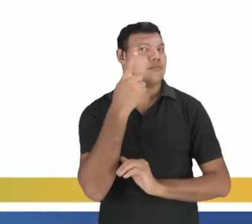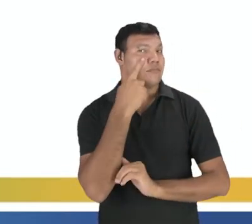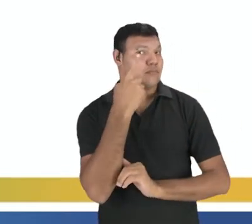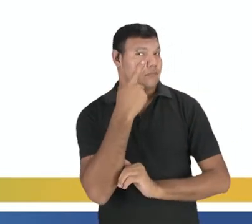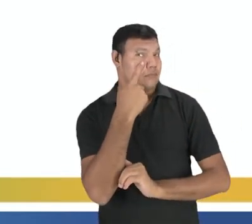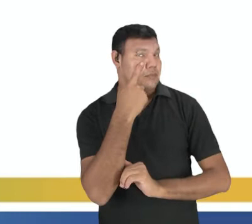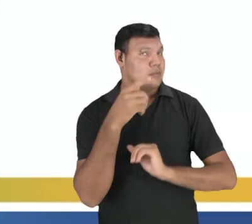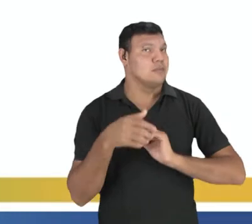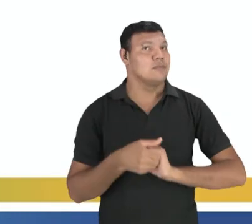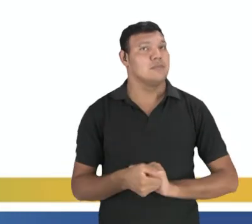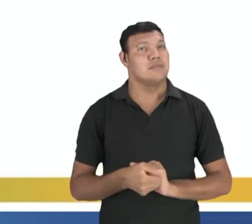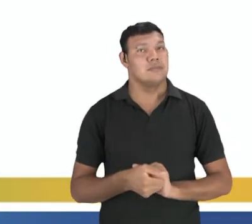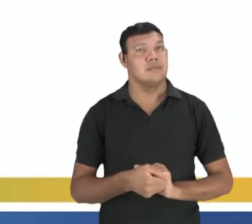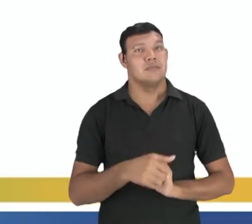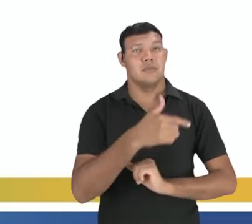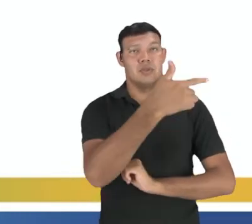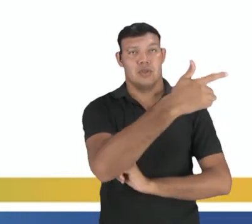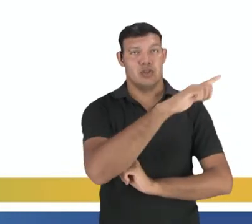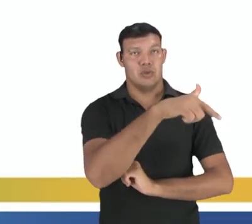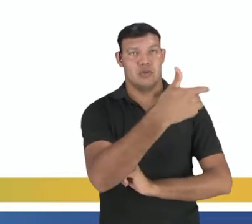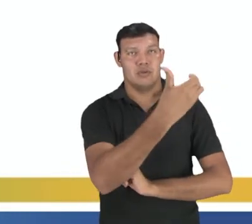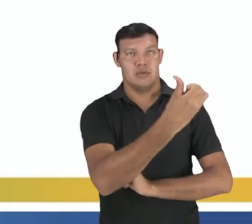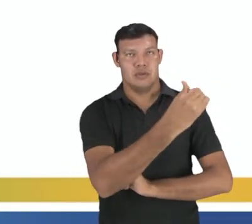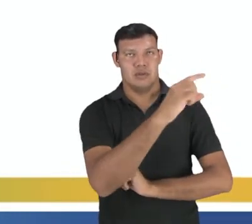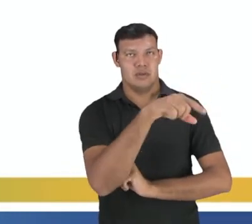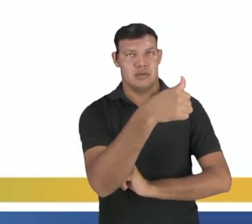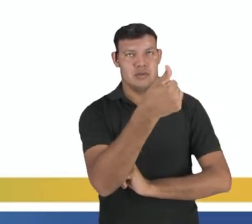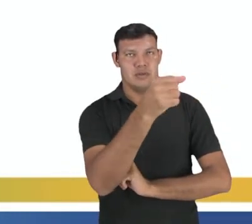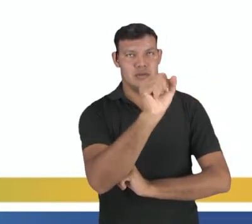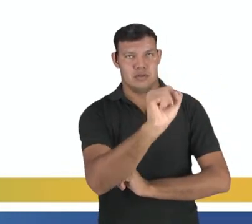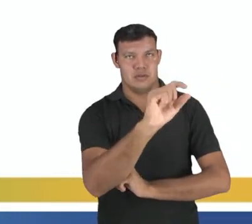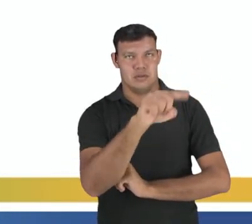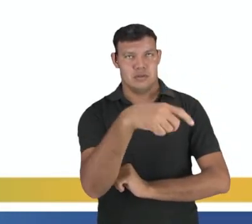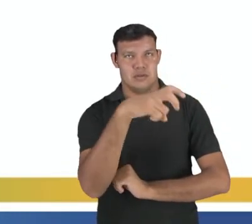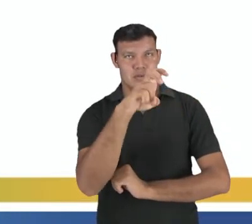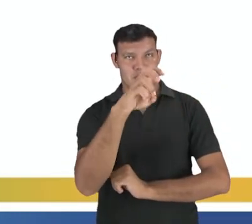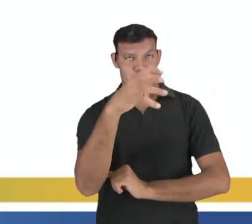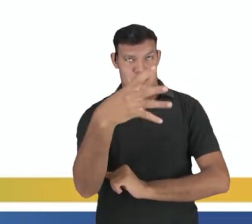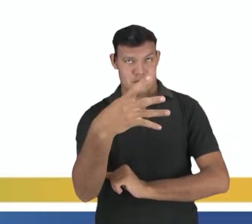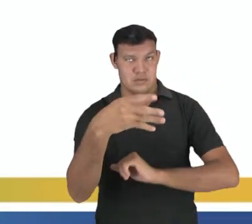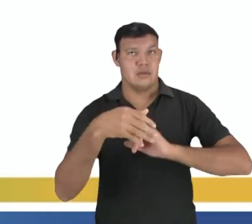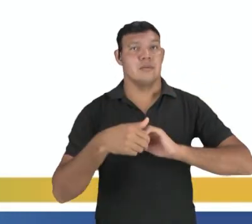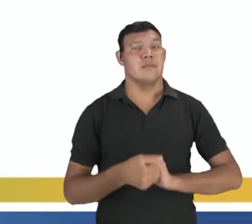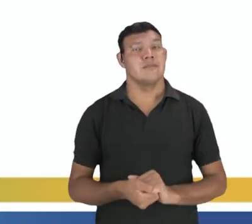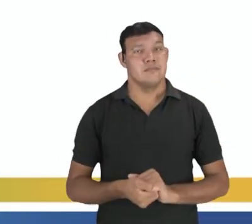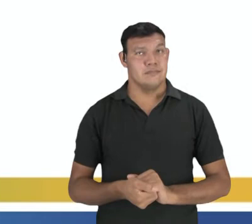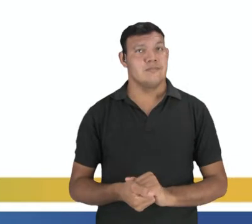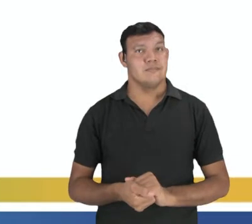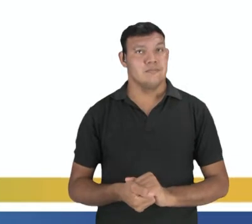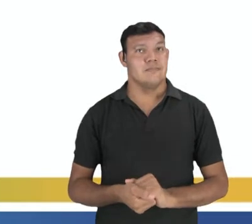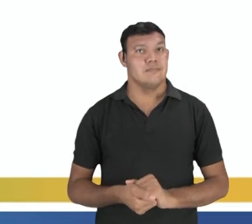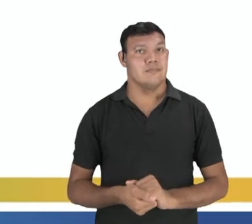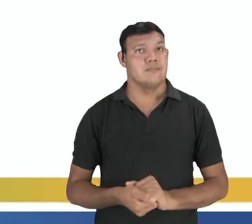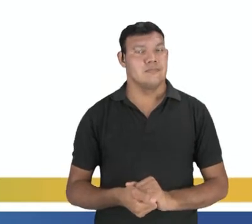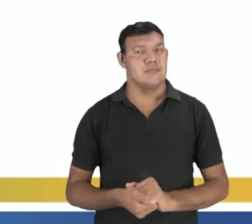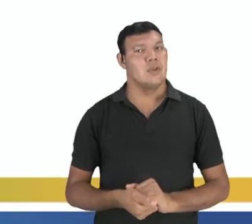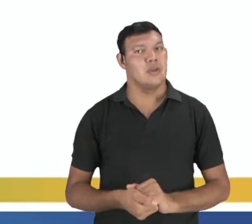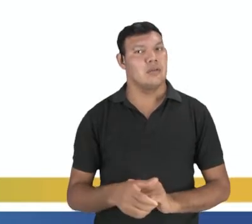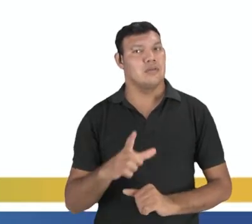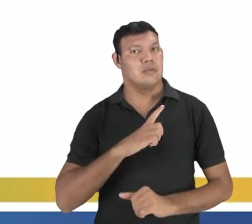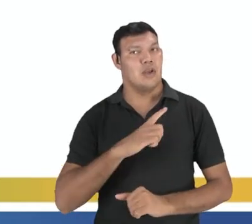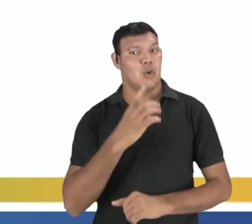que 2, 6, 18 e 54. Nós temos aí 4